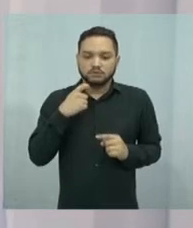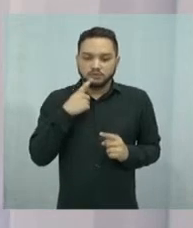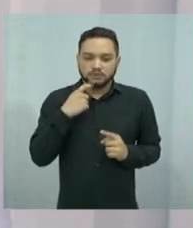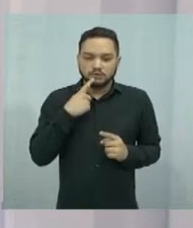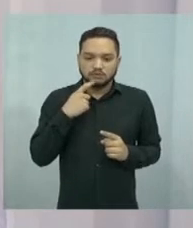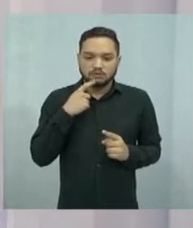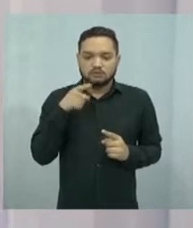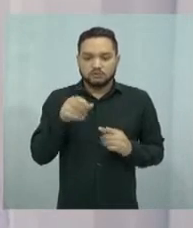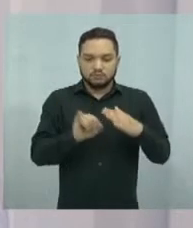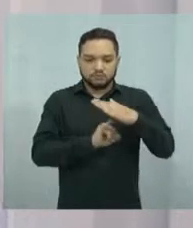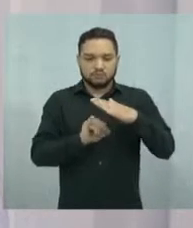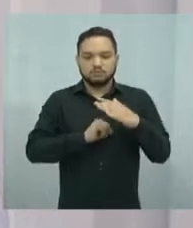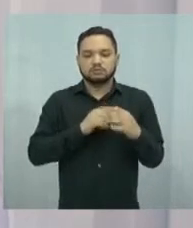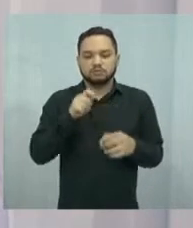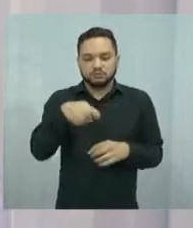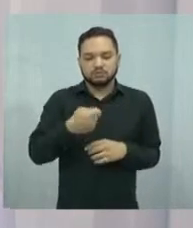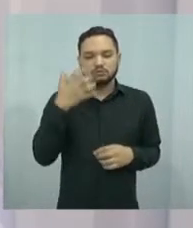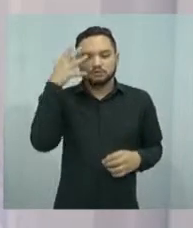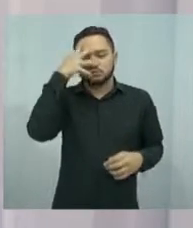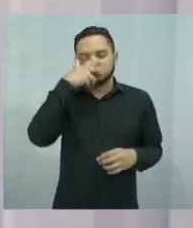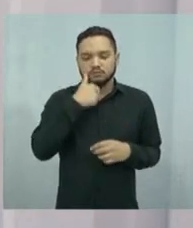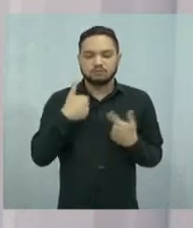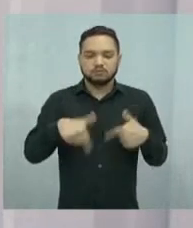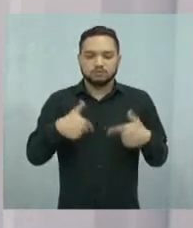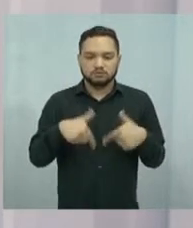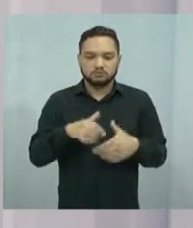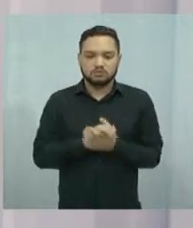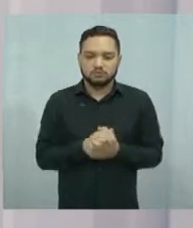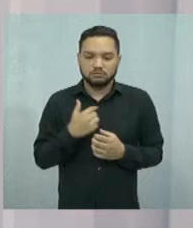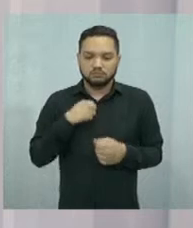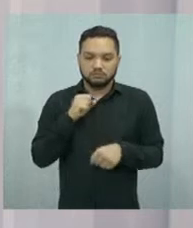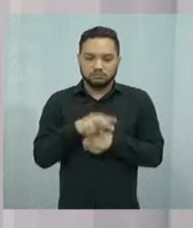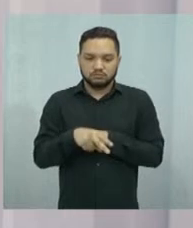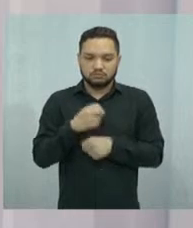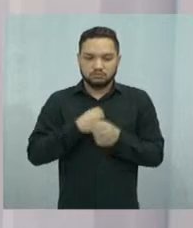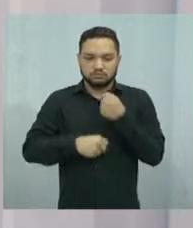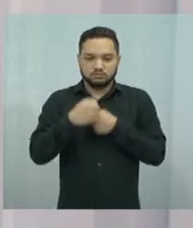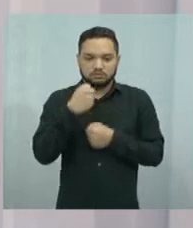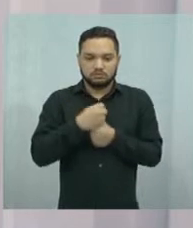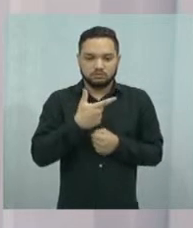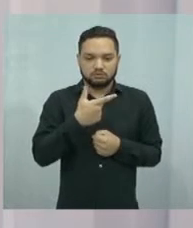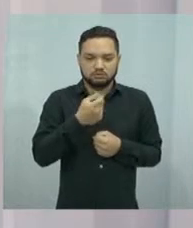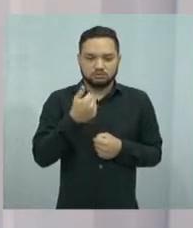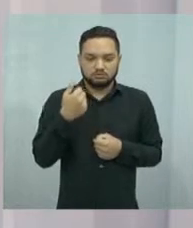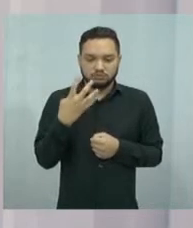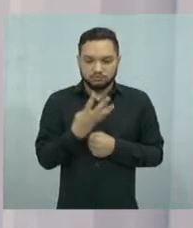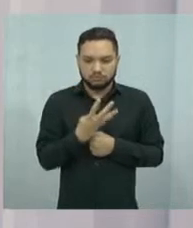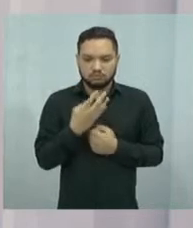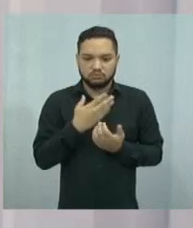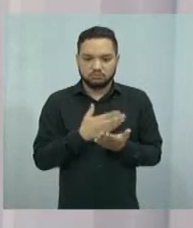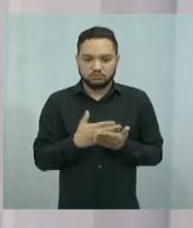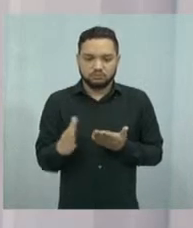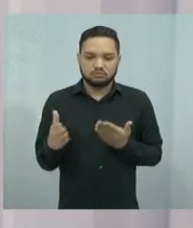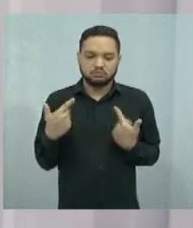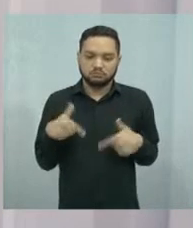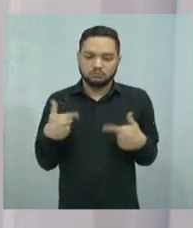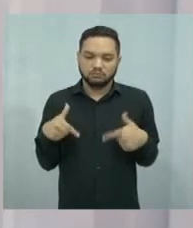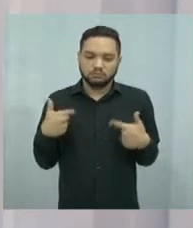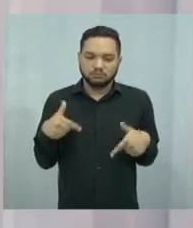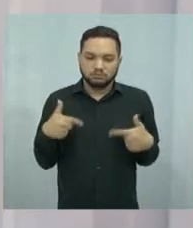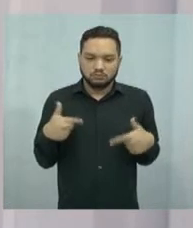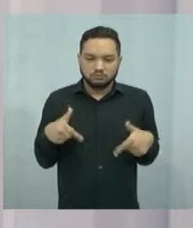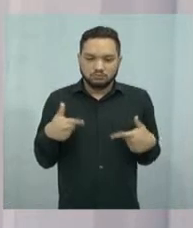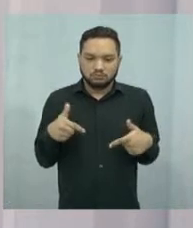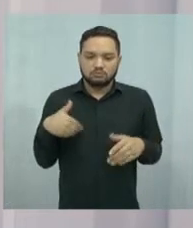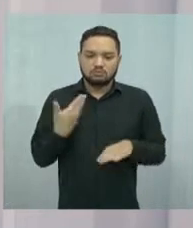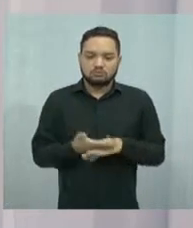é uma organização belíssima. E a Cruz Vermelha eu entrei em 2014, né, e iniciei ali a minha jornada.